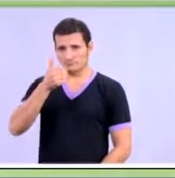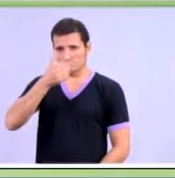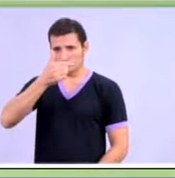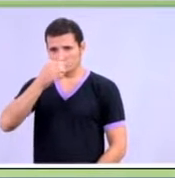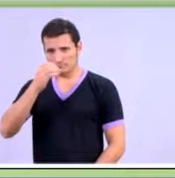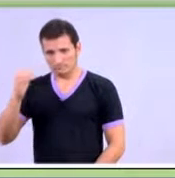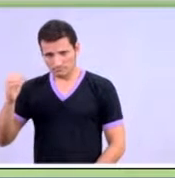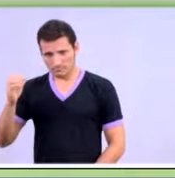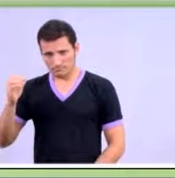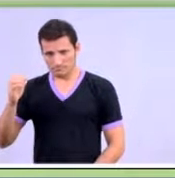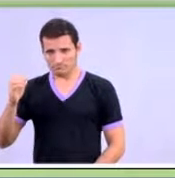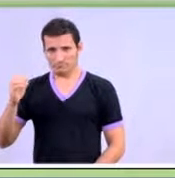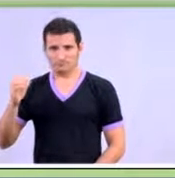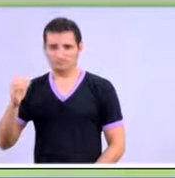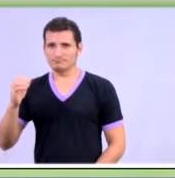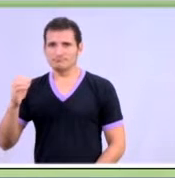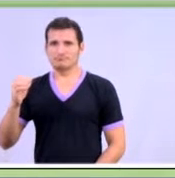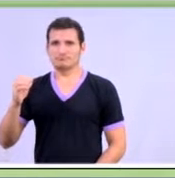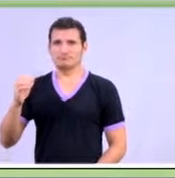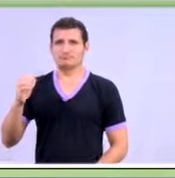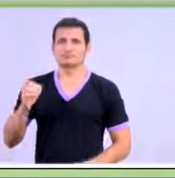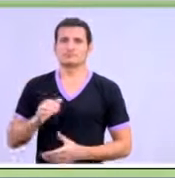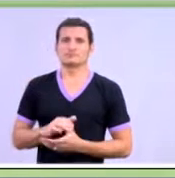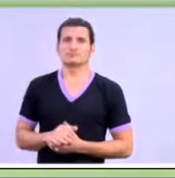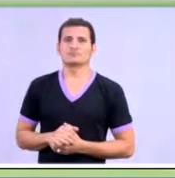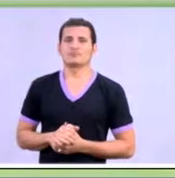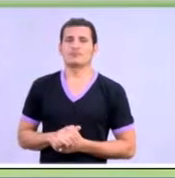e 200 não é